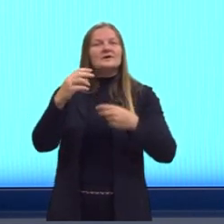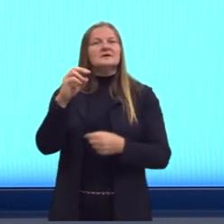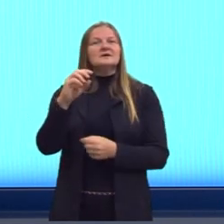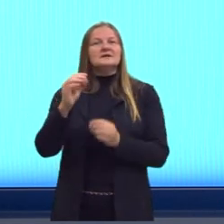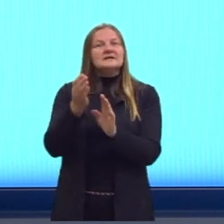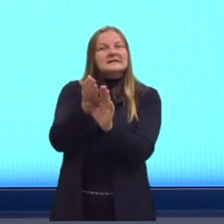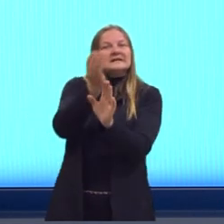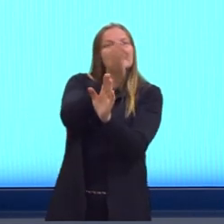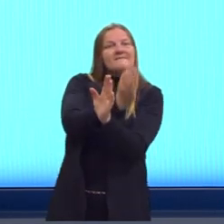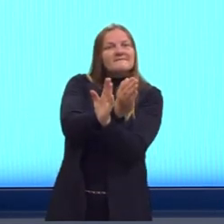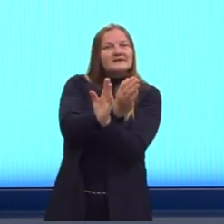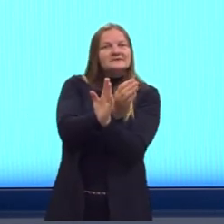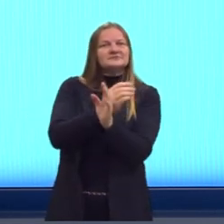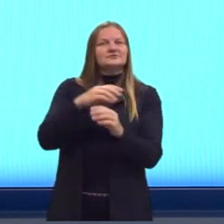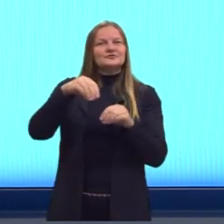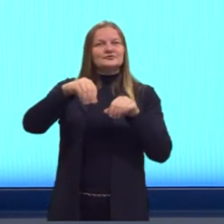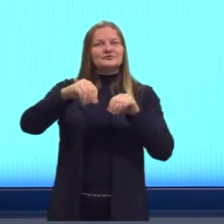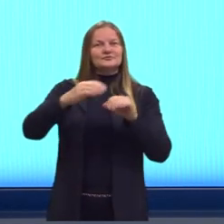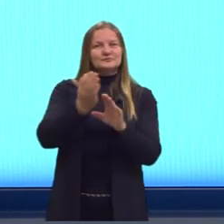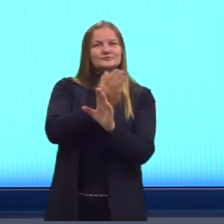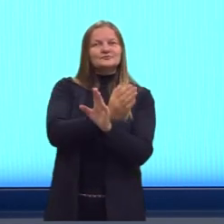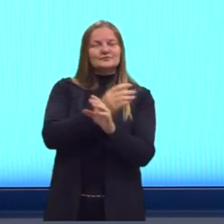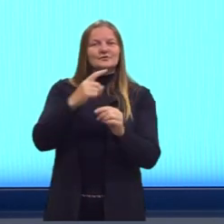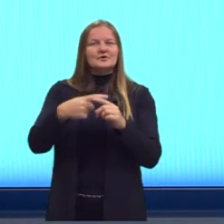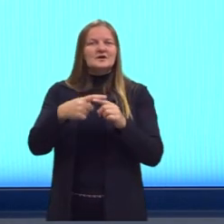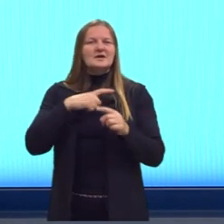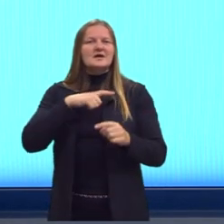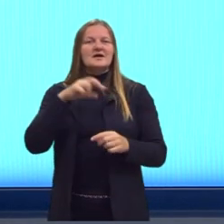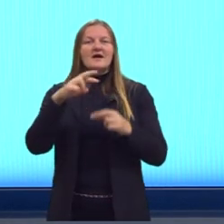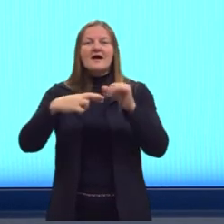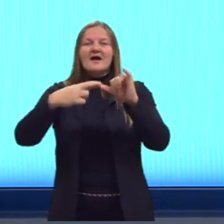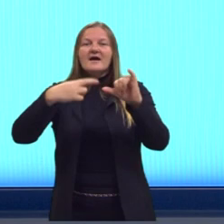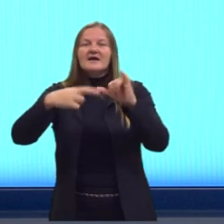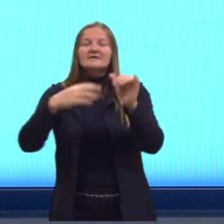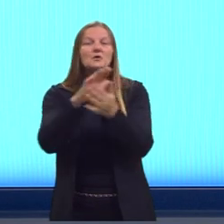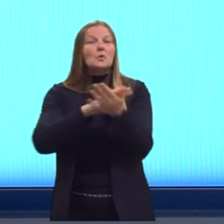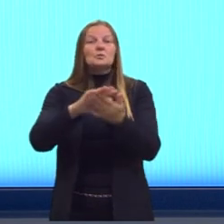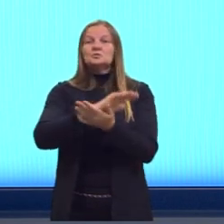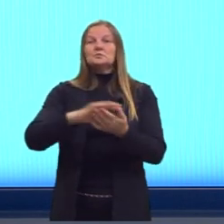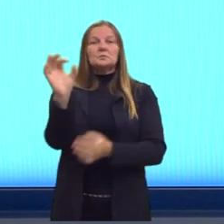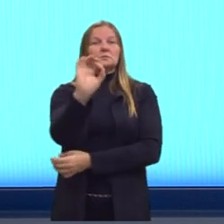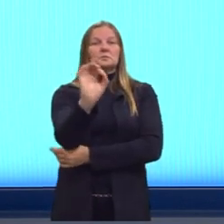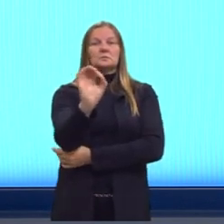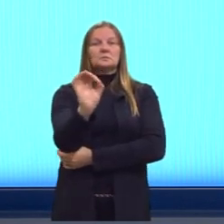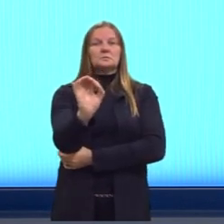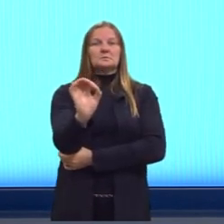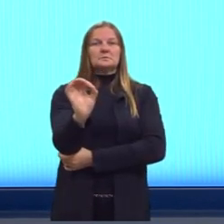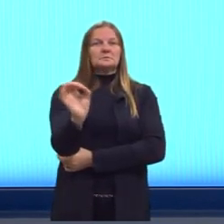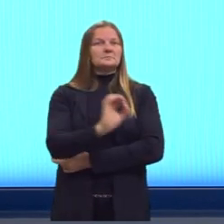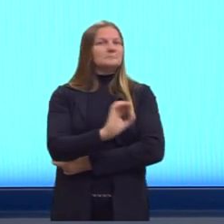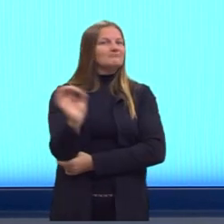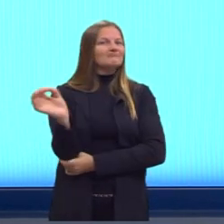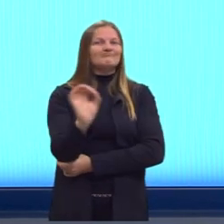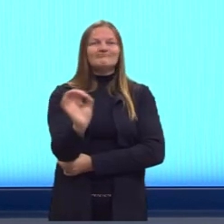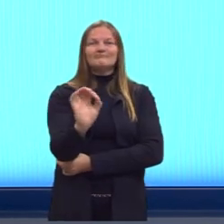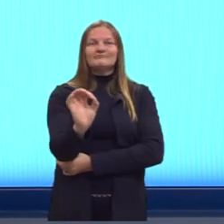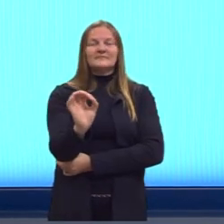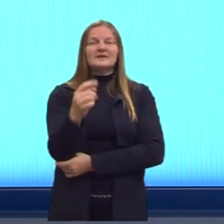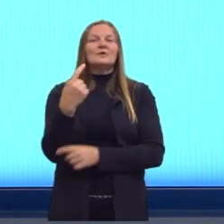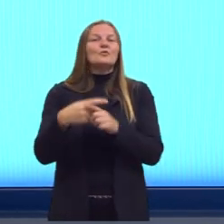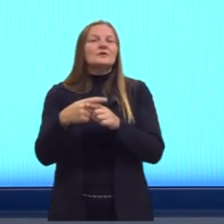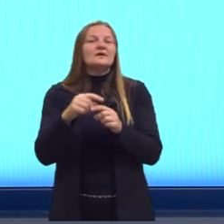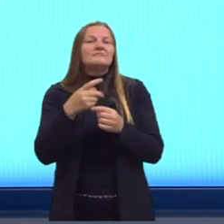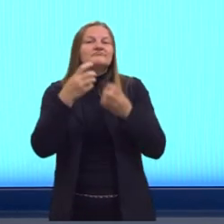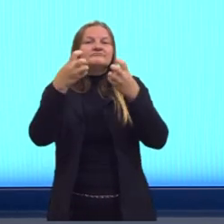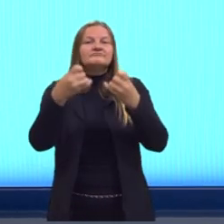estão na frente das substâncias nessa reação eu tenho não tenho nenhum coeficiente né não aparece nenhum coeficiente o que